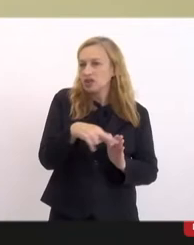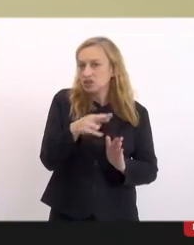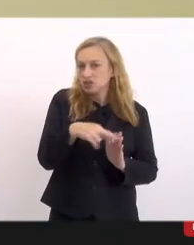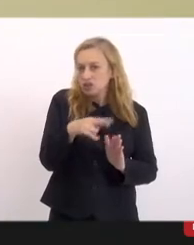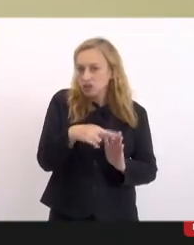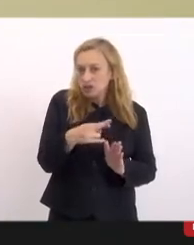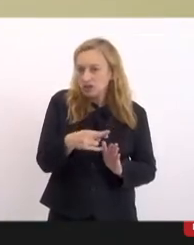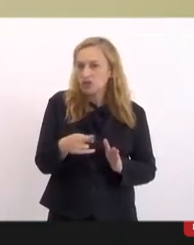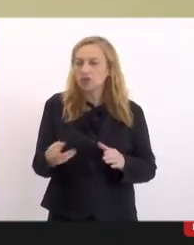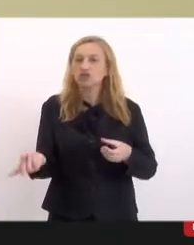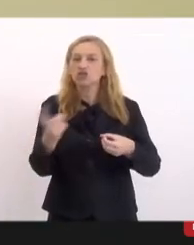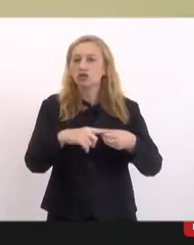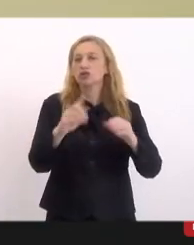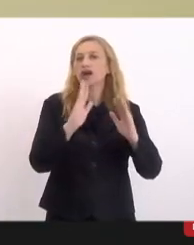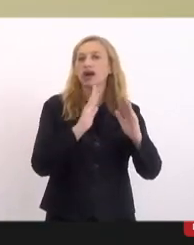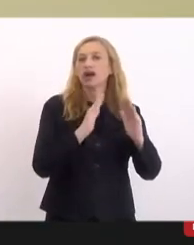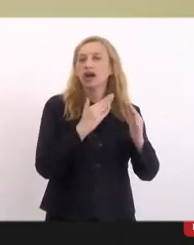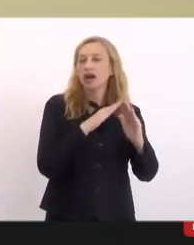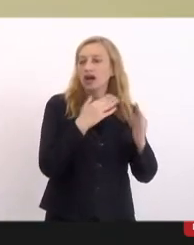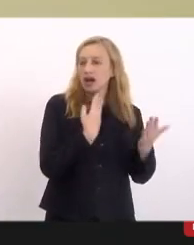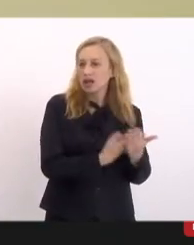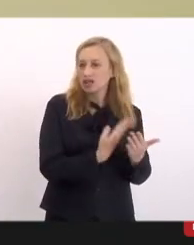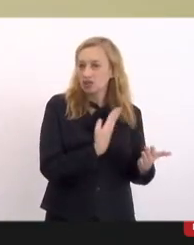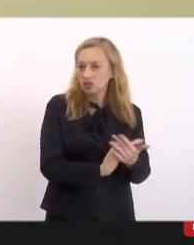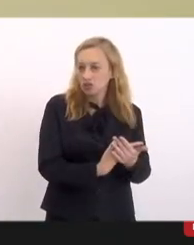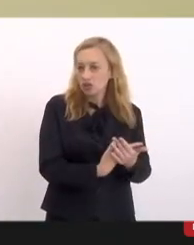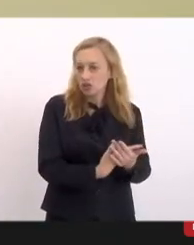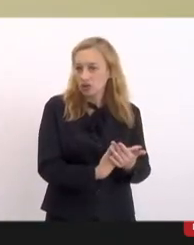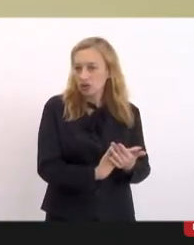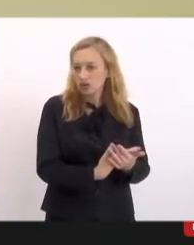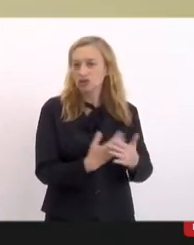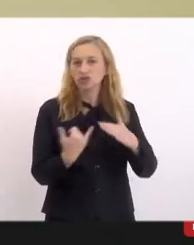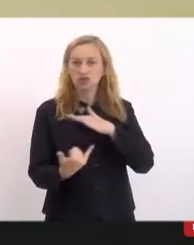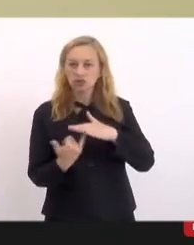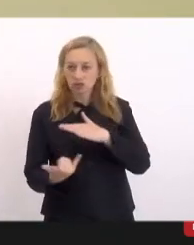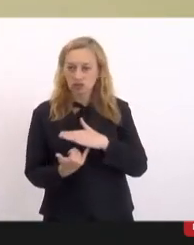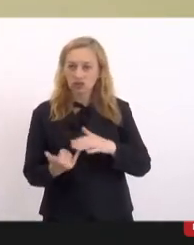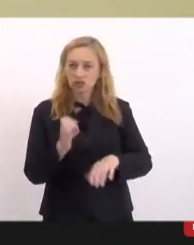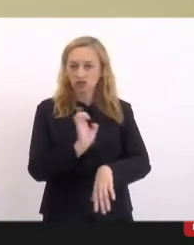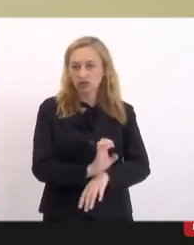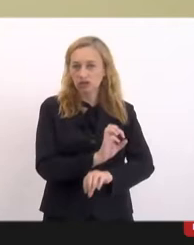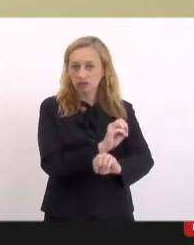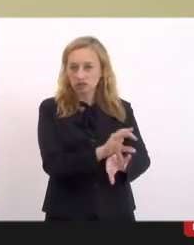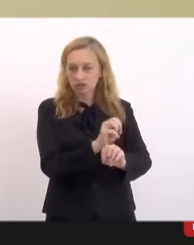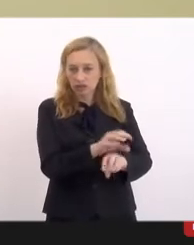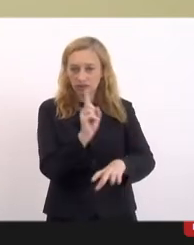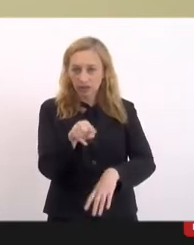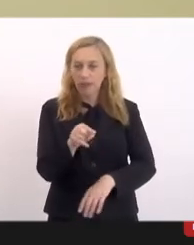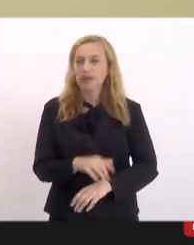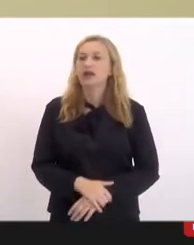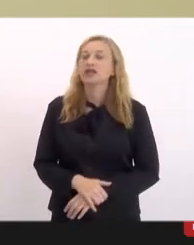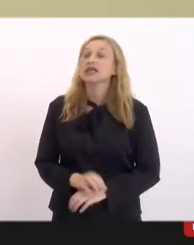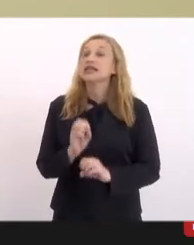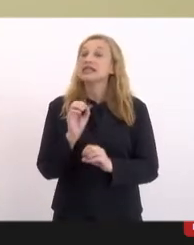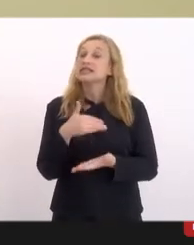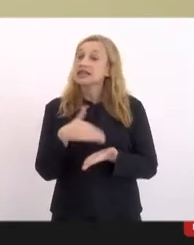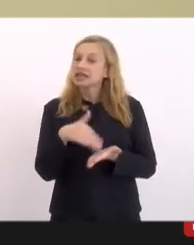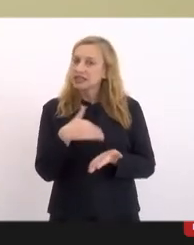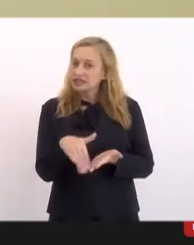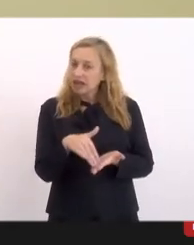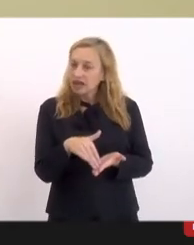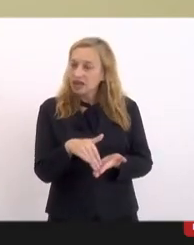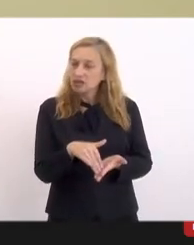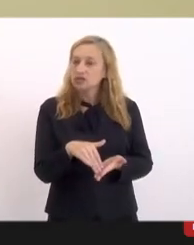retorno às aulas nas instituições estaduais, nas, né, instituições de educação. Em nome do secretário,